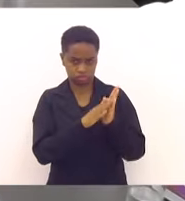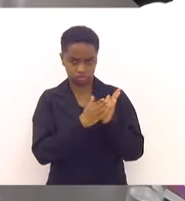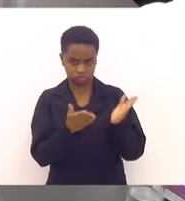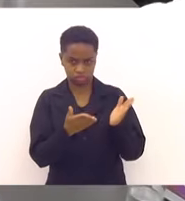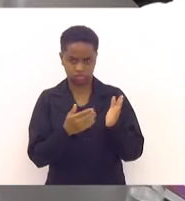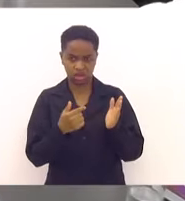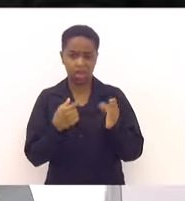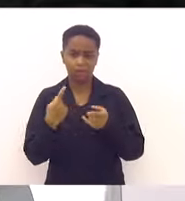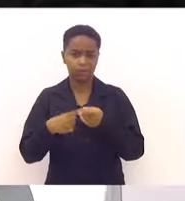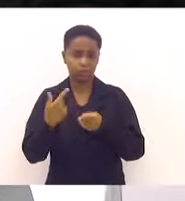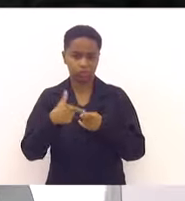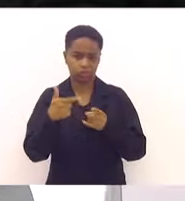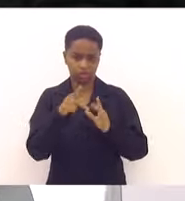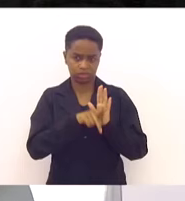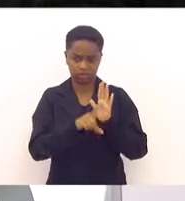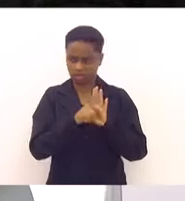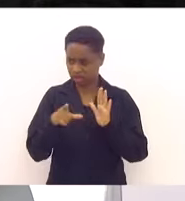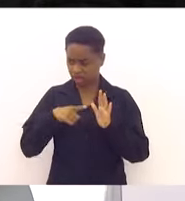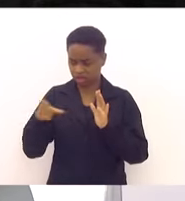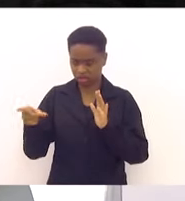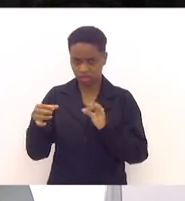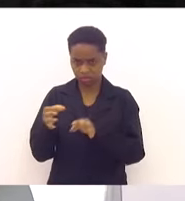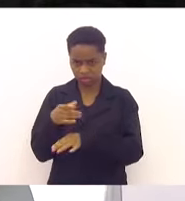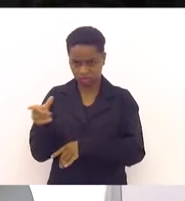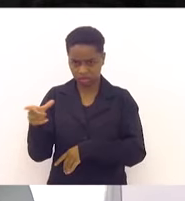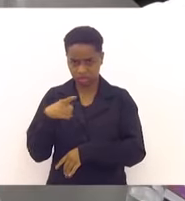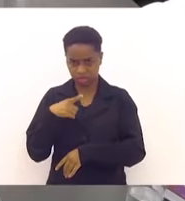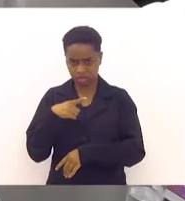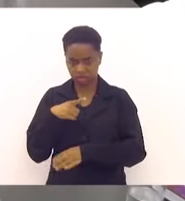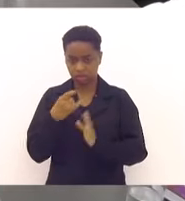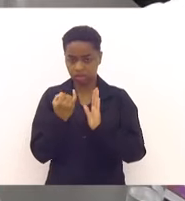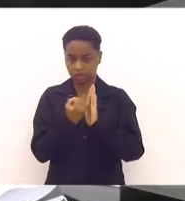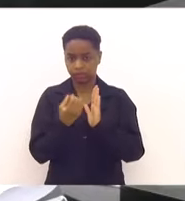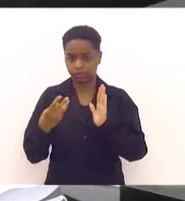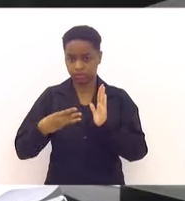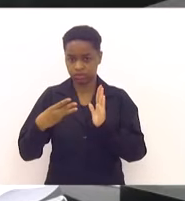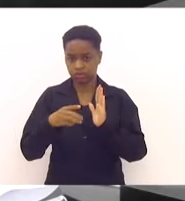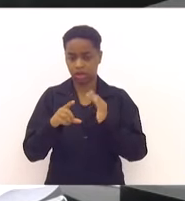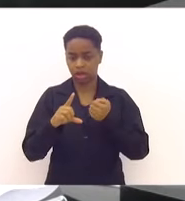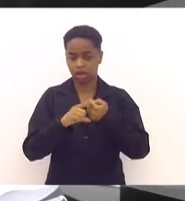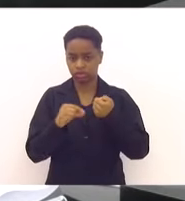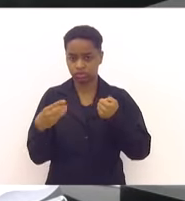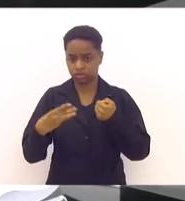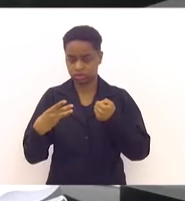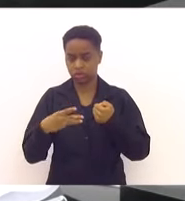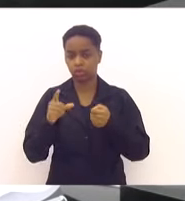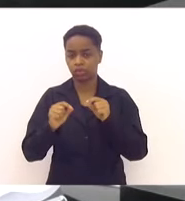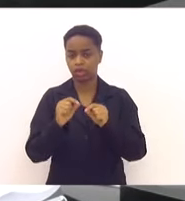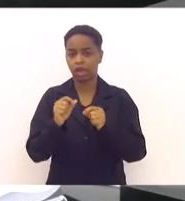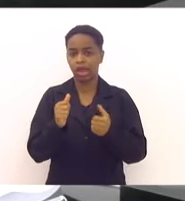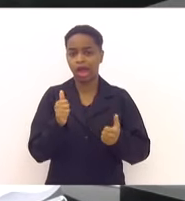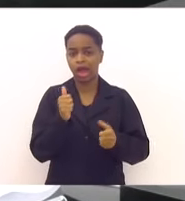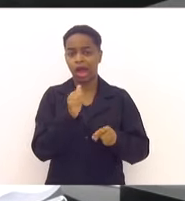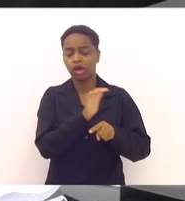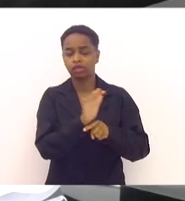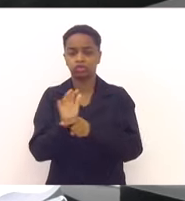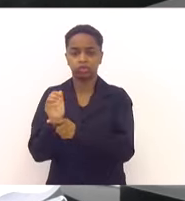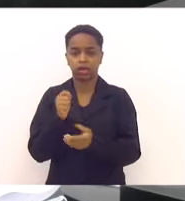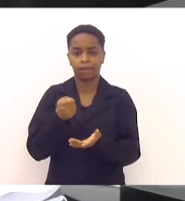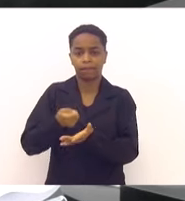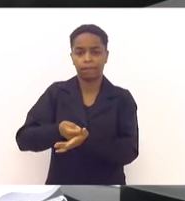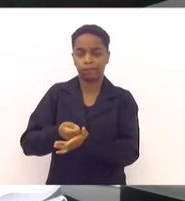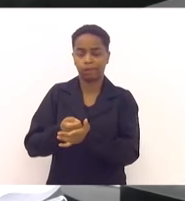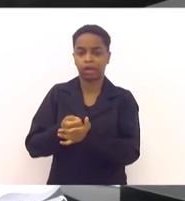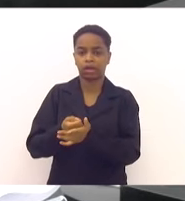que eu não estou com o projeto aqui. Você tem aí, ela? Tem. Só tem na mão? O inciso 3º do artigo 3º é auxiliar o custeio necessário para a